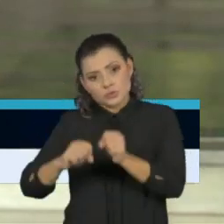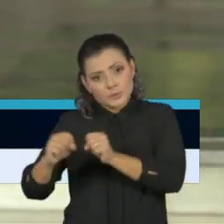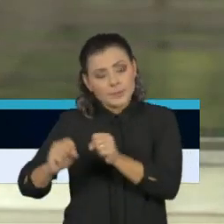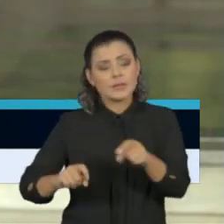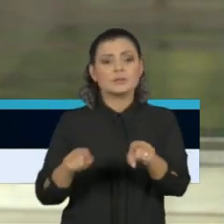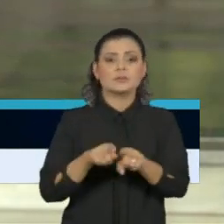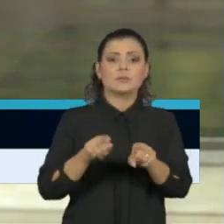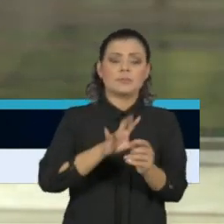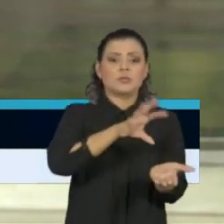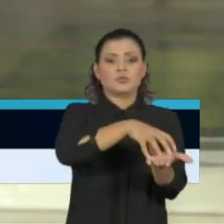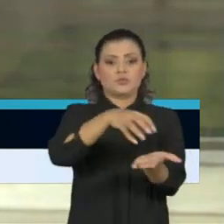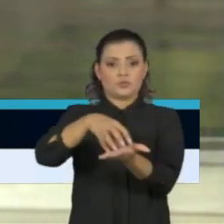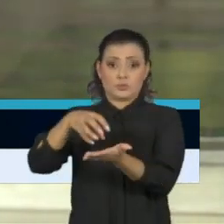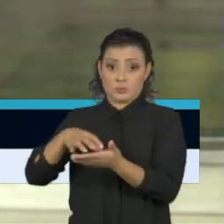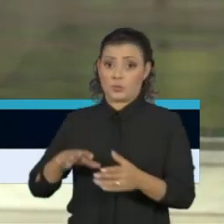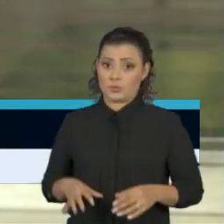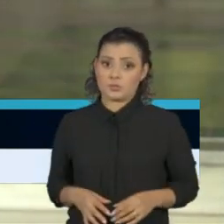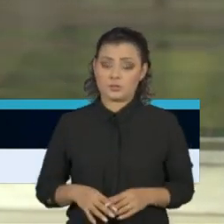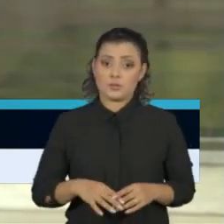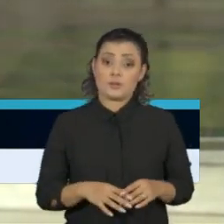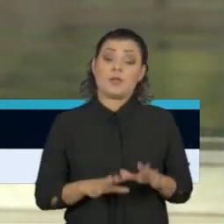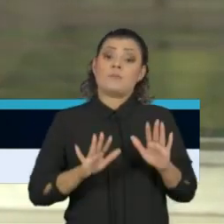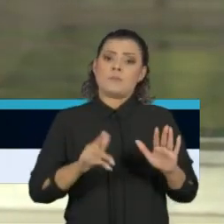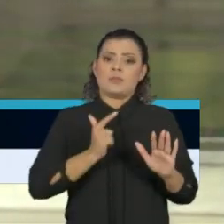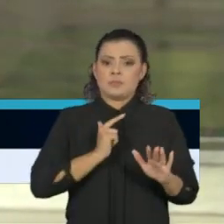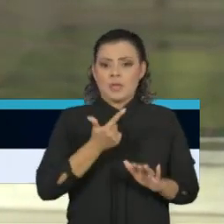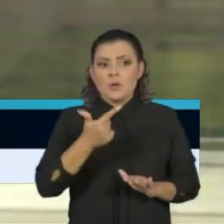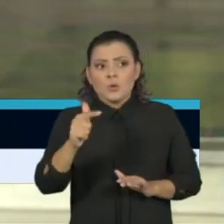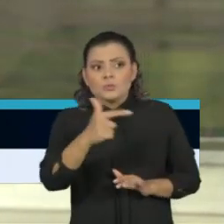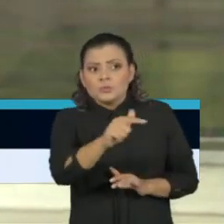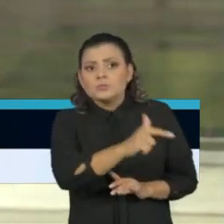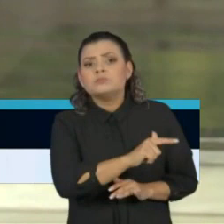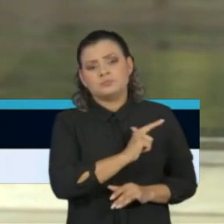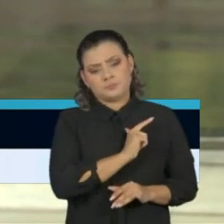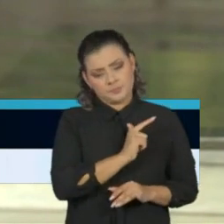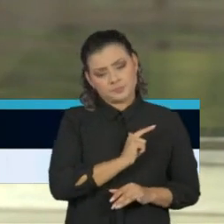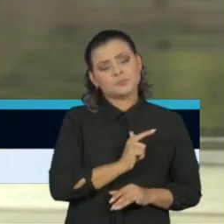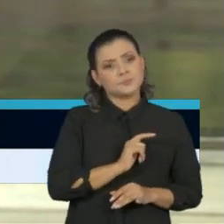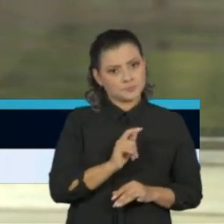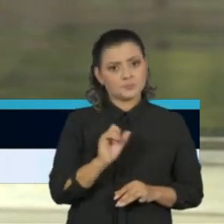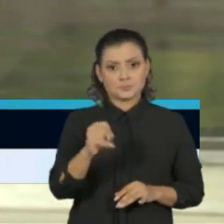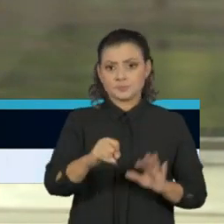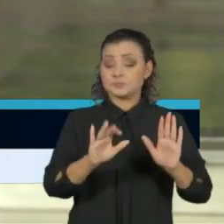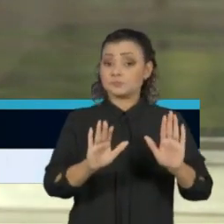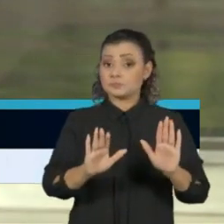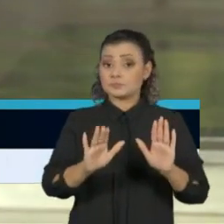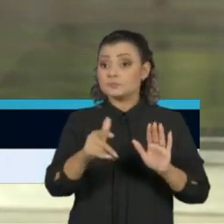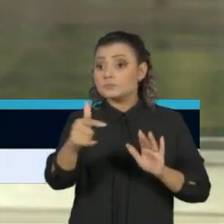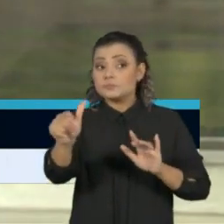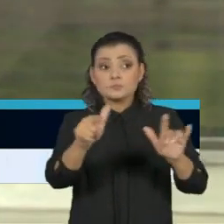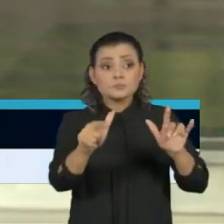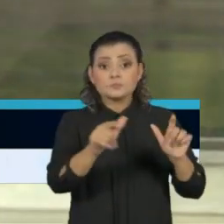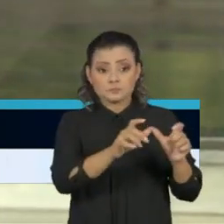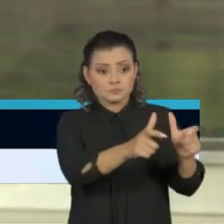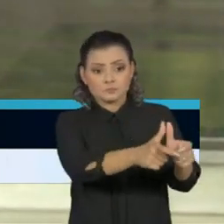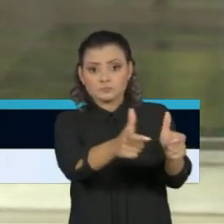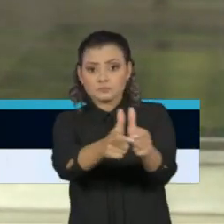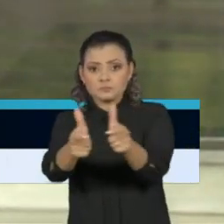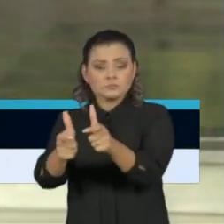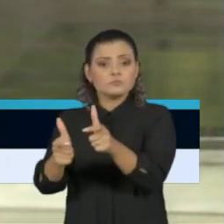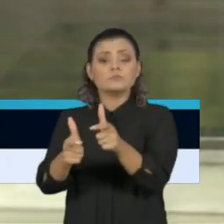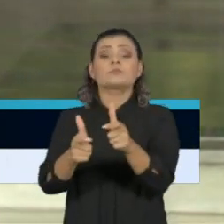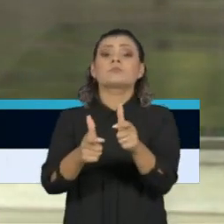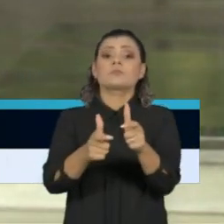ou instituições. Há outros cenários? Sim, há outros cenários, mas esses outros cenários só